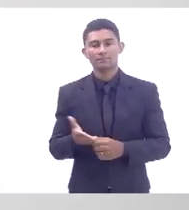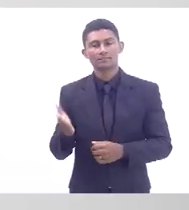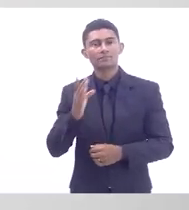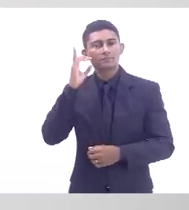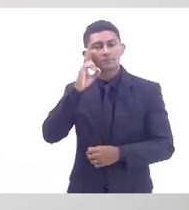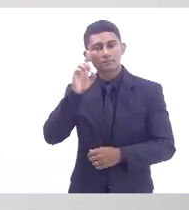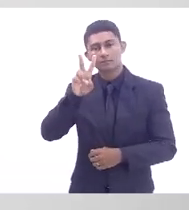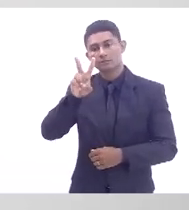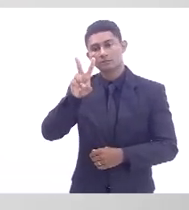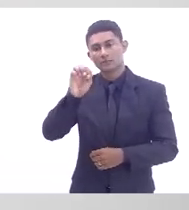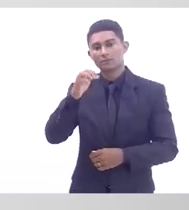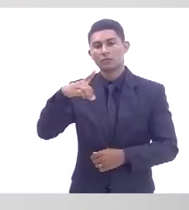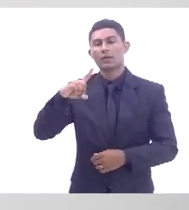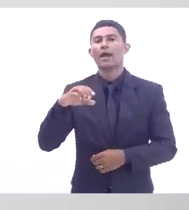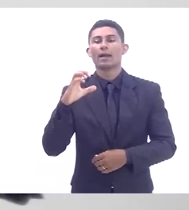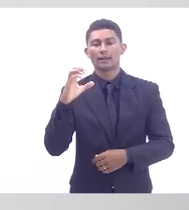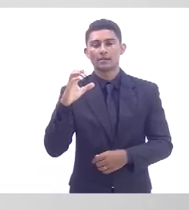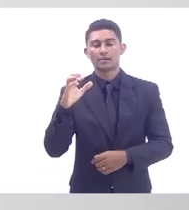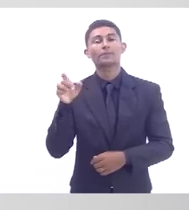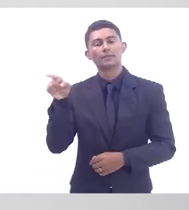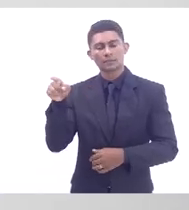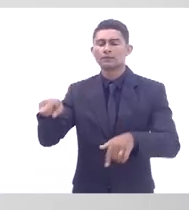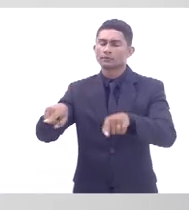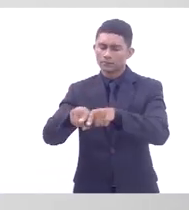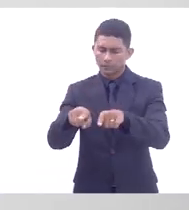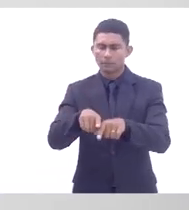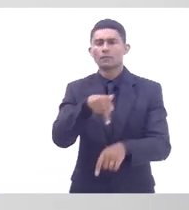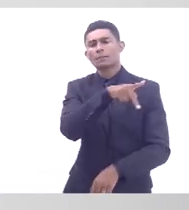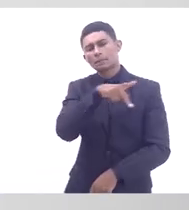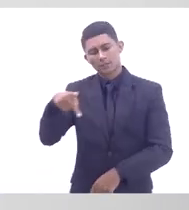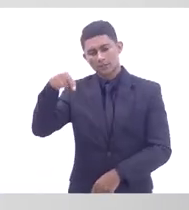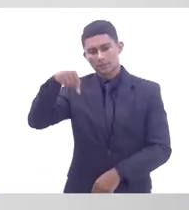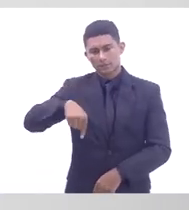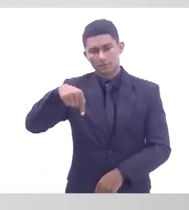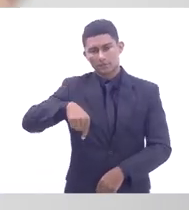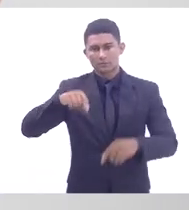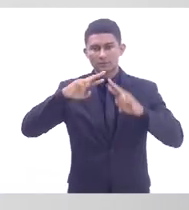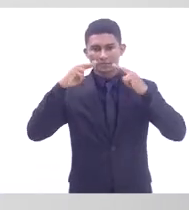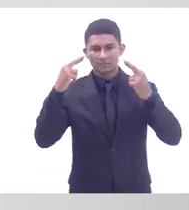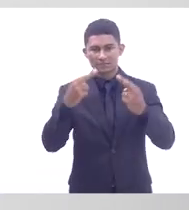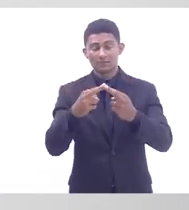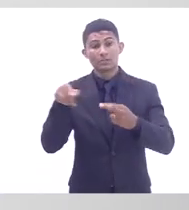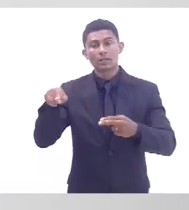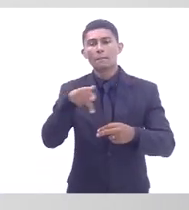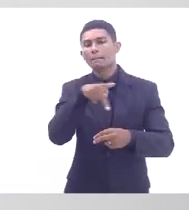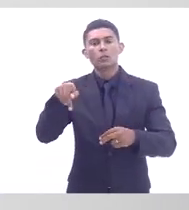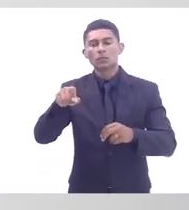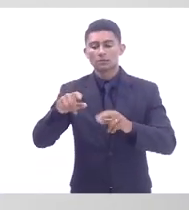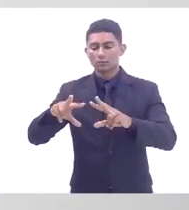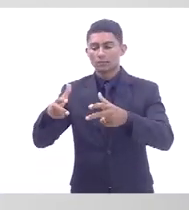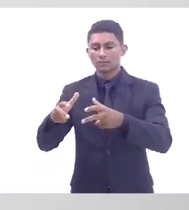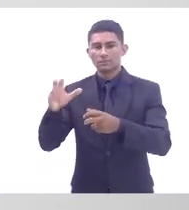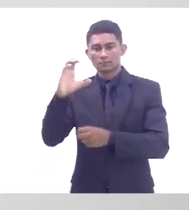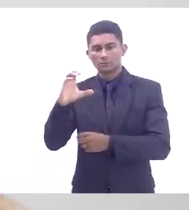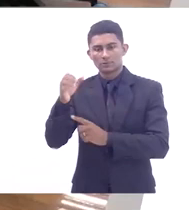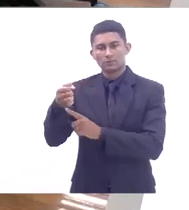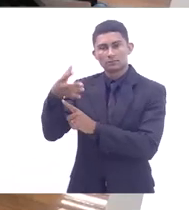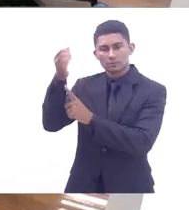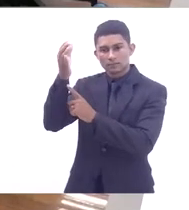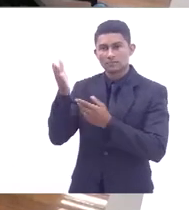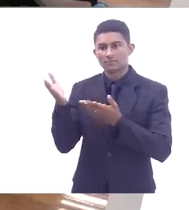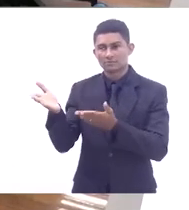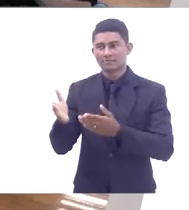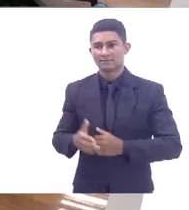inicial do Deputado waldeck Carneiro também presidente da sua audiência é presidente da Comissão de ciência e tecnologia